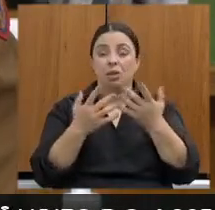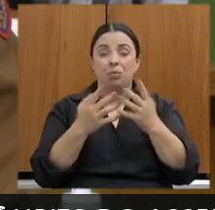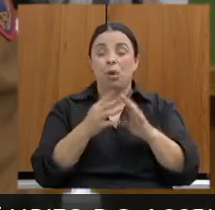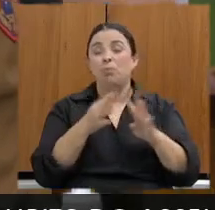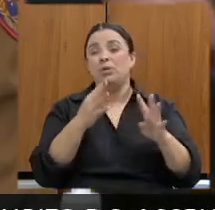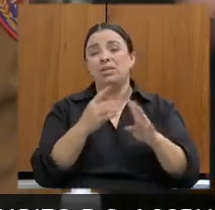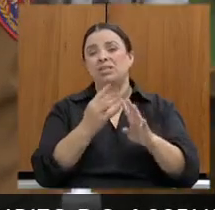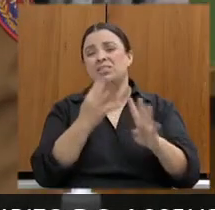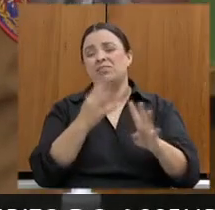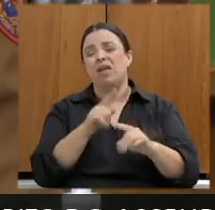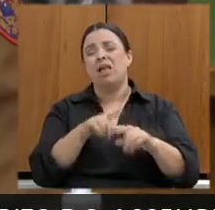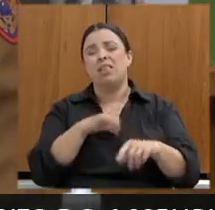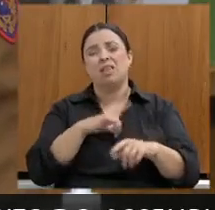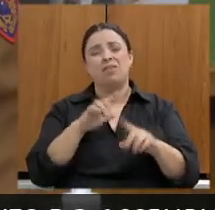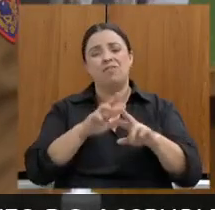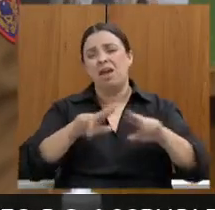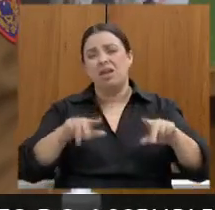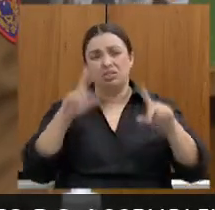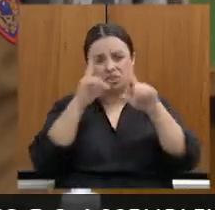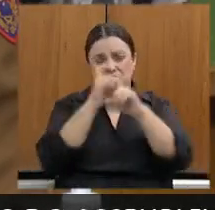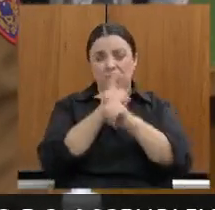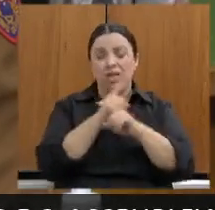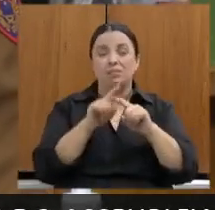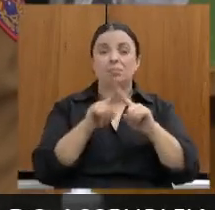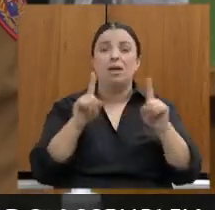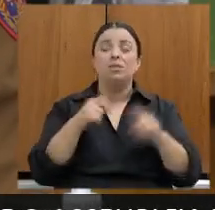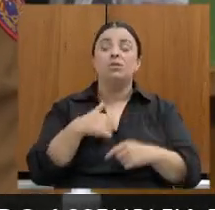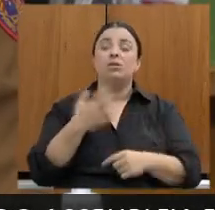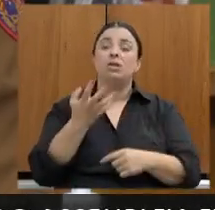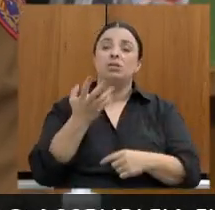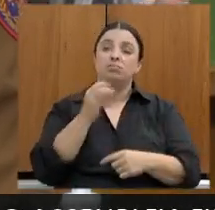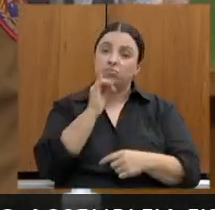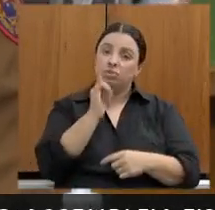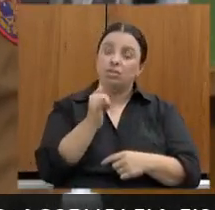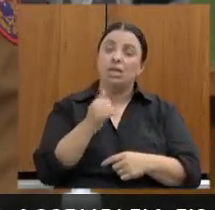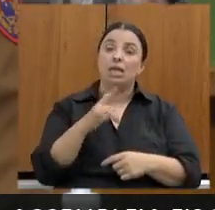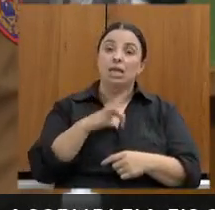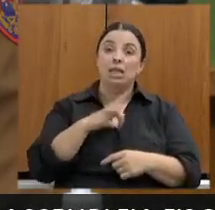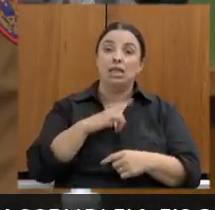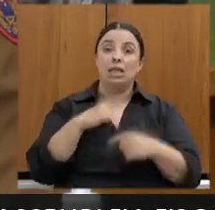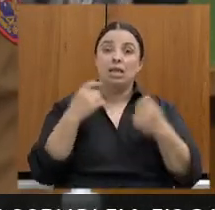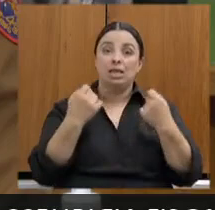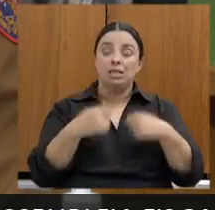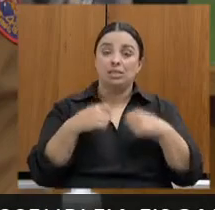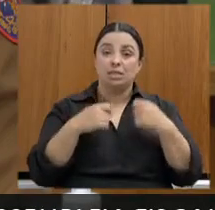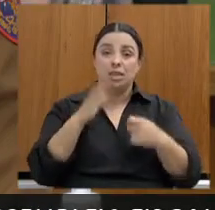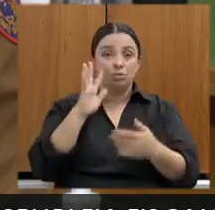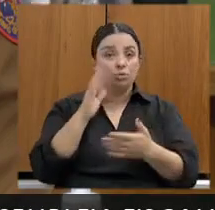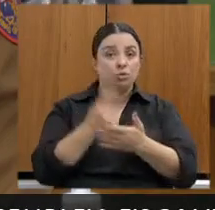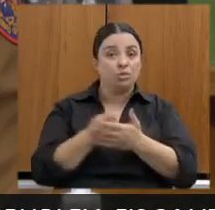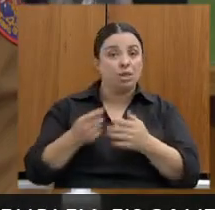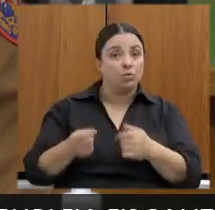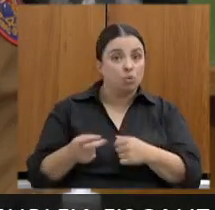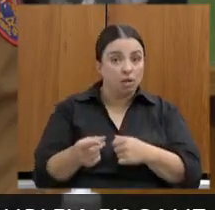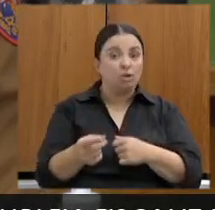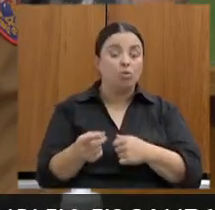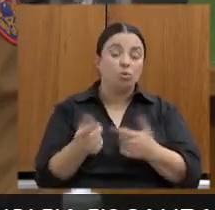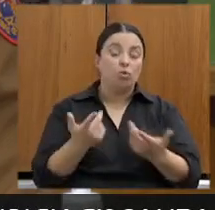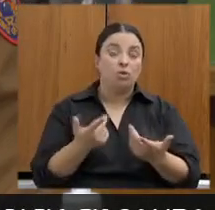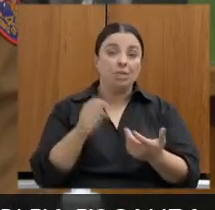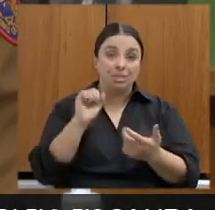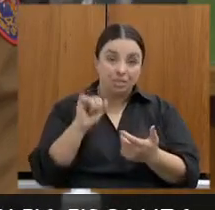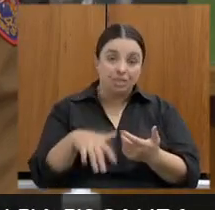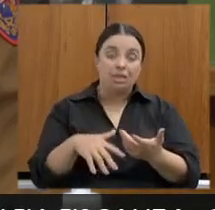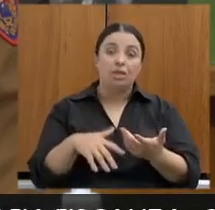assim tem muitas dificuldades mas na minha folga aqui é de dizer que diante da necessidade de uma solução duradoura uma solução